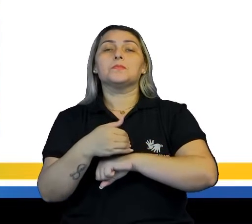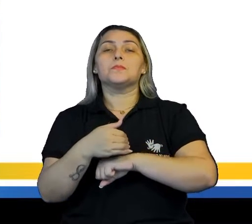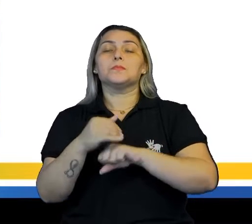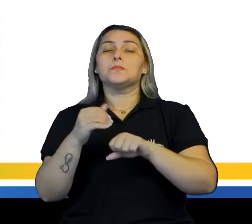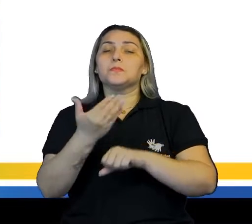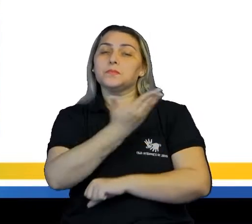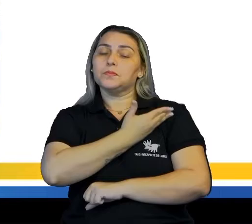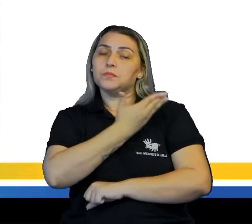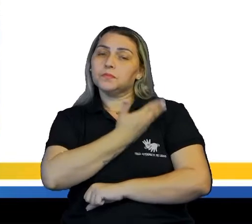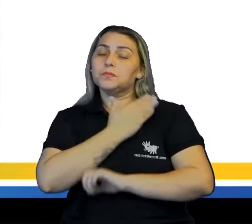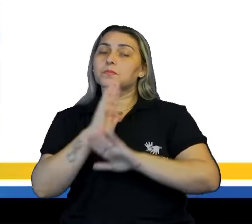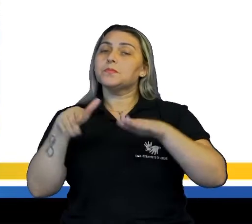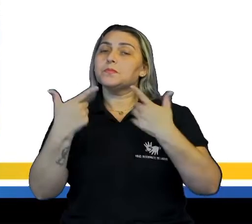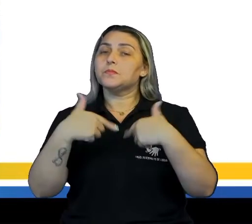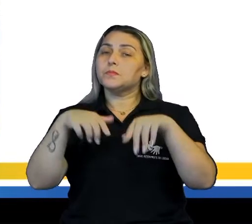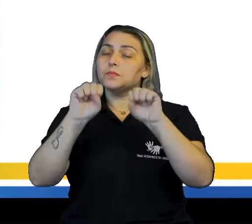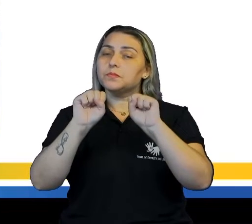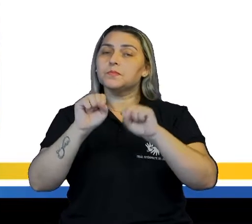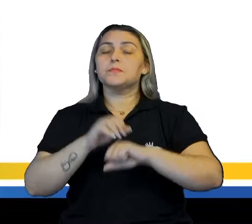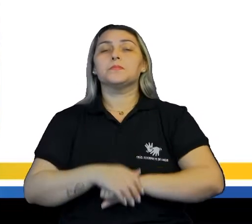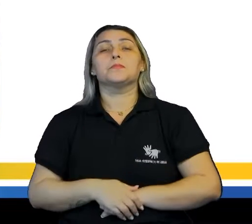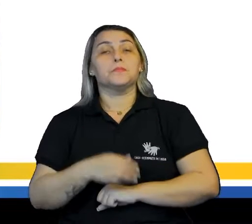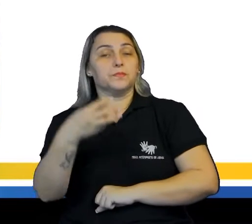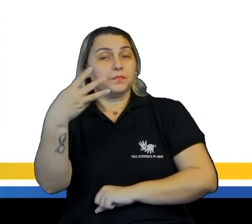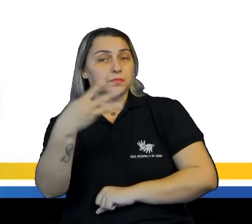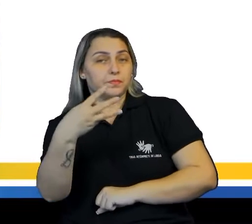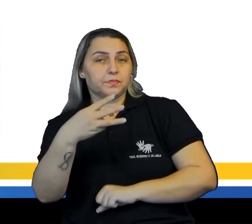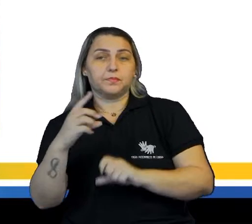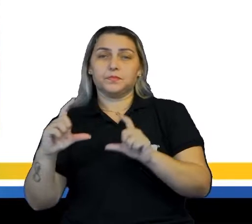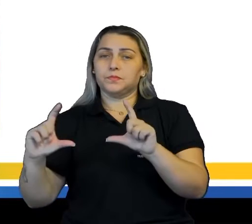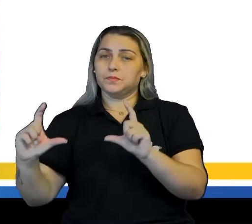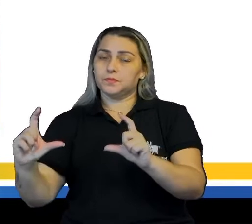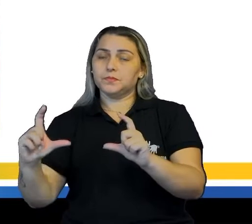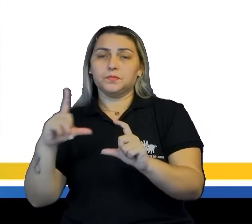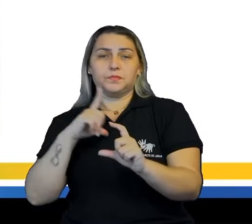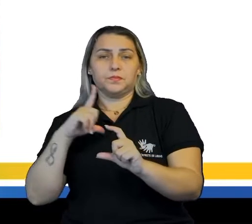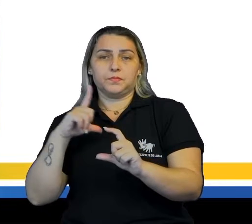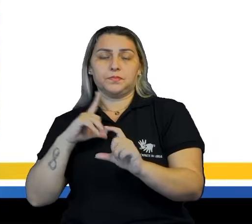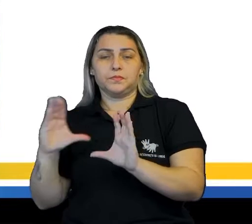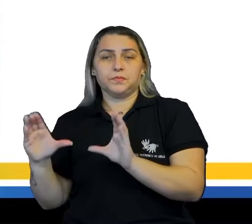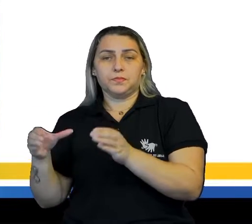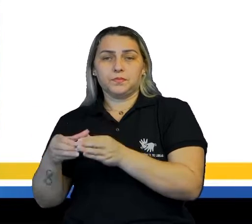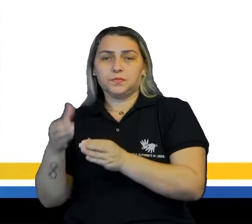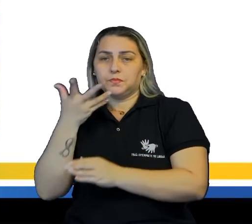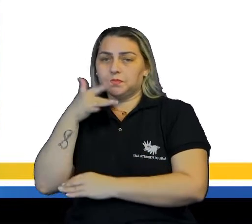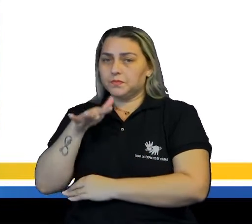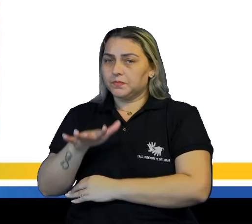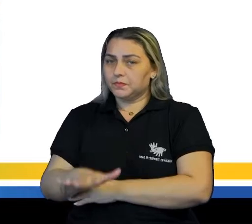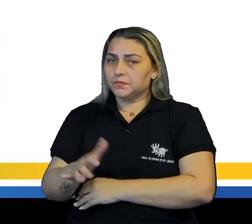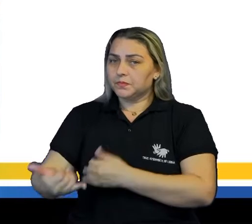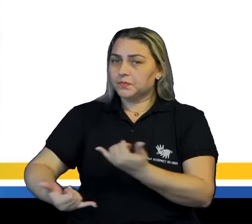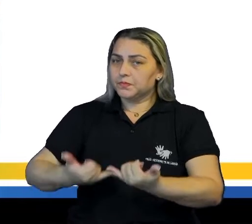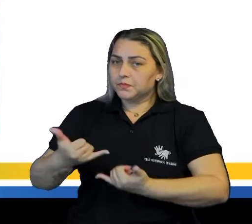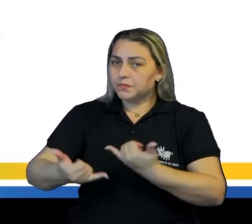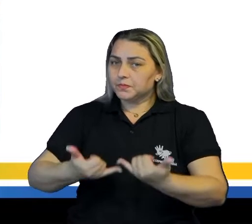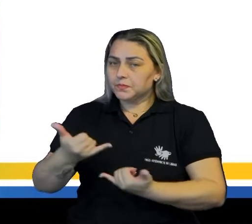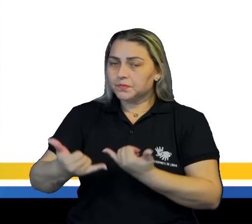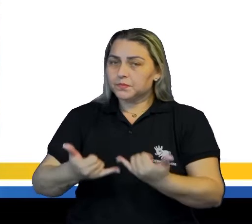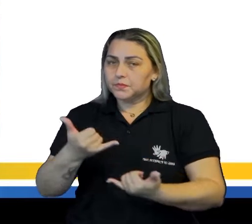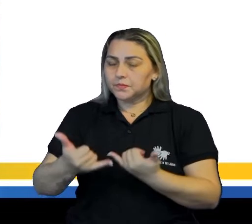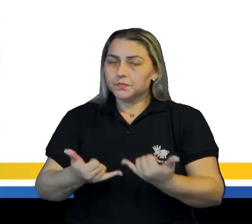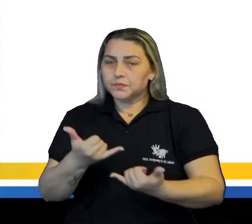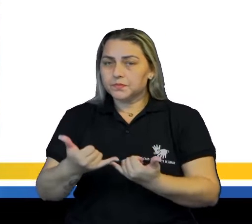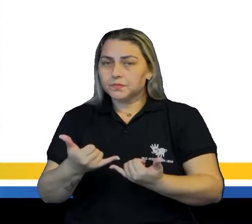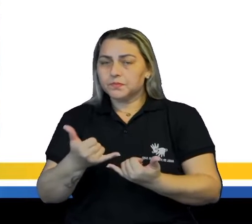nesse tipo de situação? No terceiro quadrinho, nós temos um grupo de crianças brincando em um